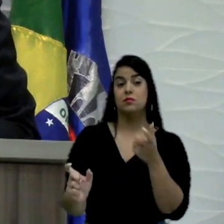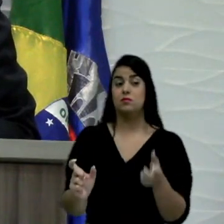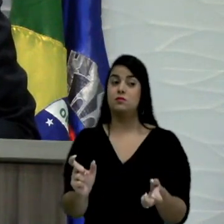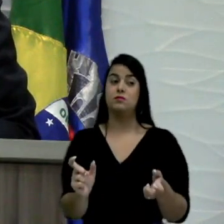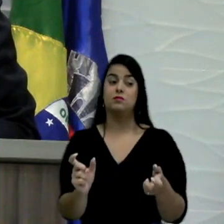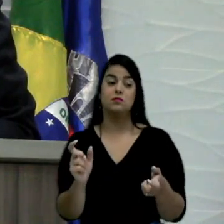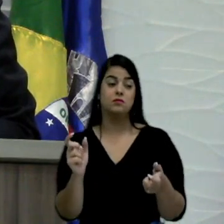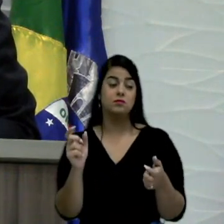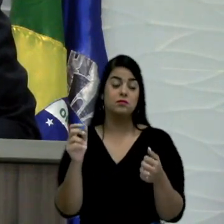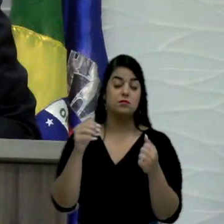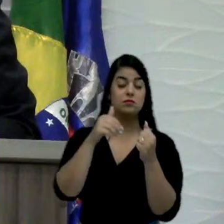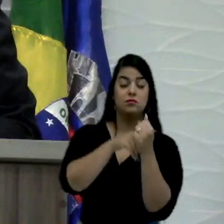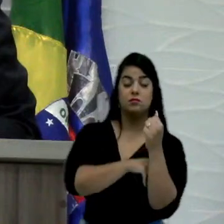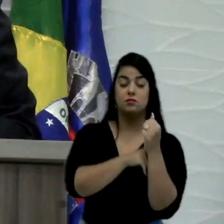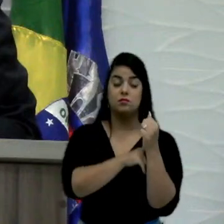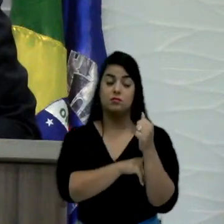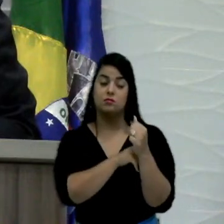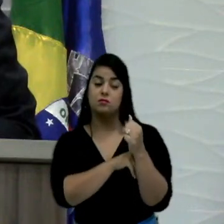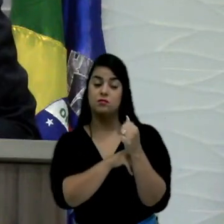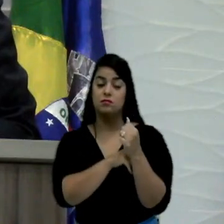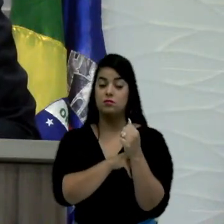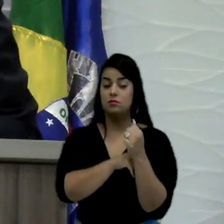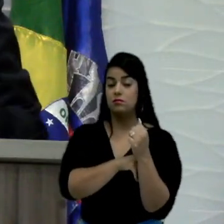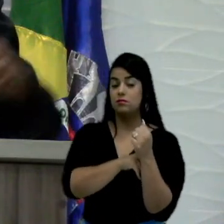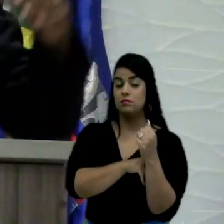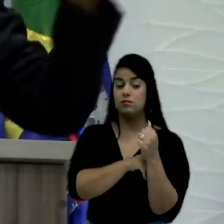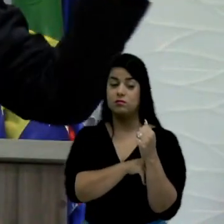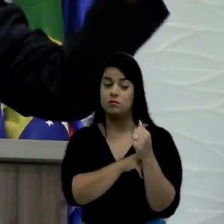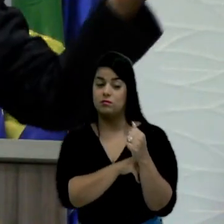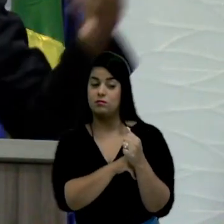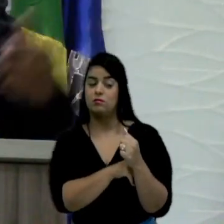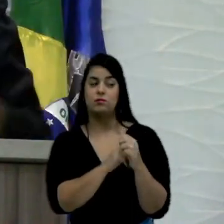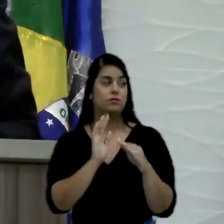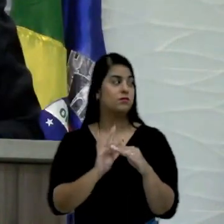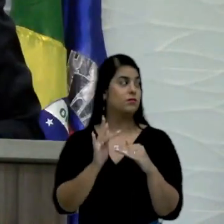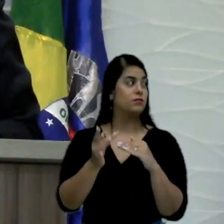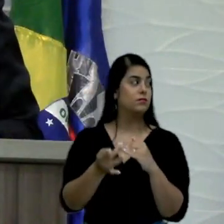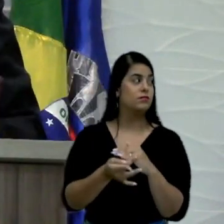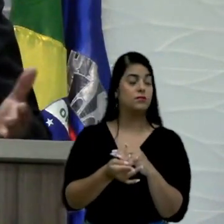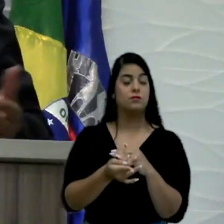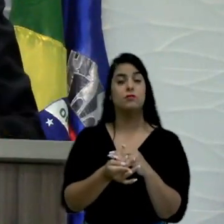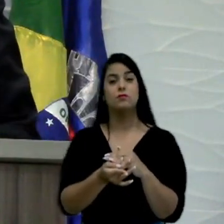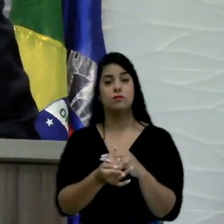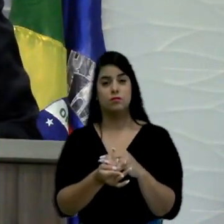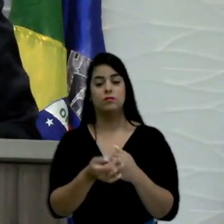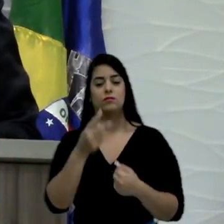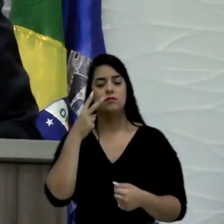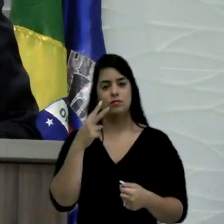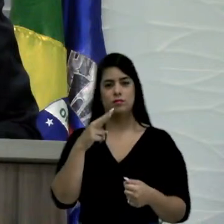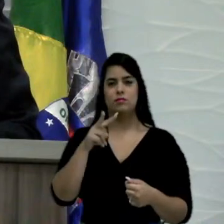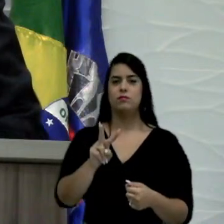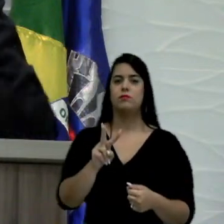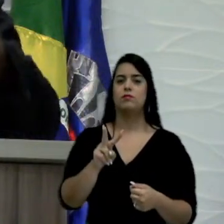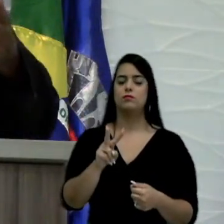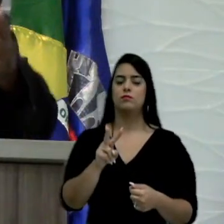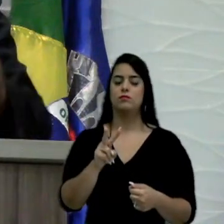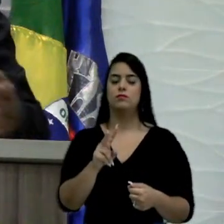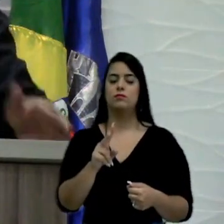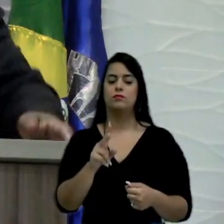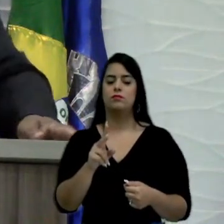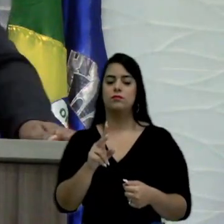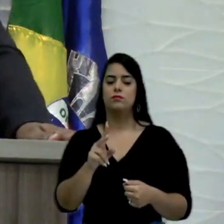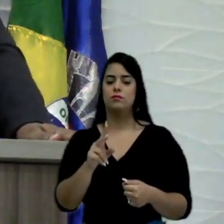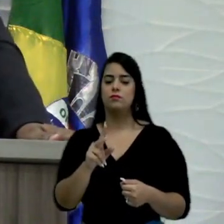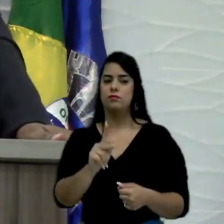redes sociais. Isso aí você já viu na campanha para presidente. Vocês estão vendo